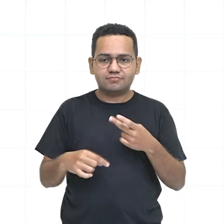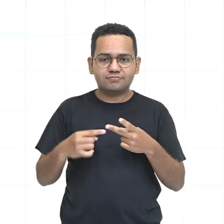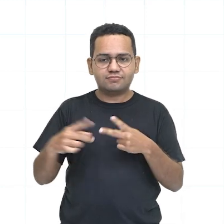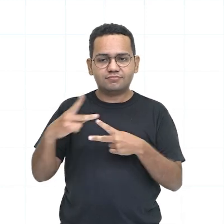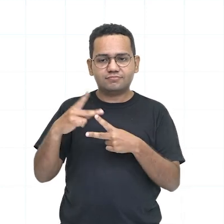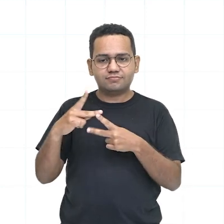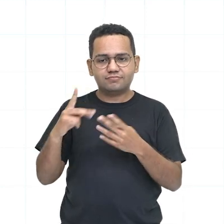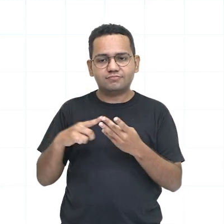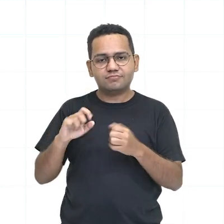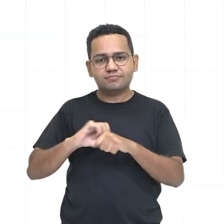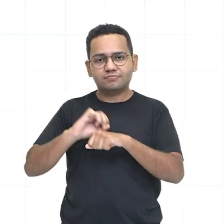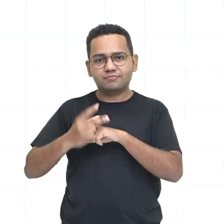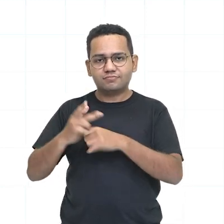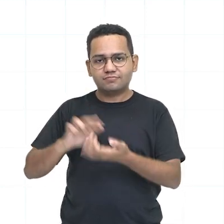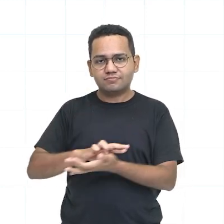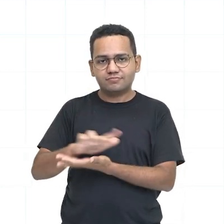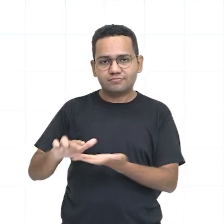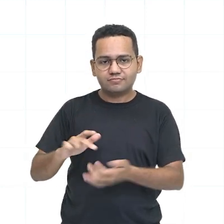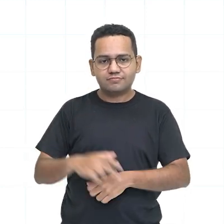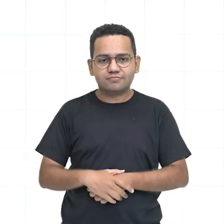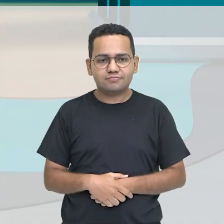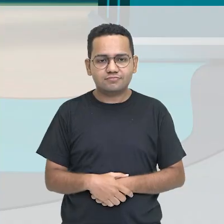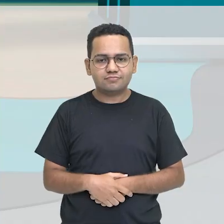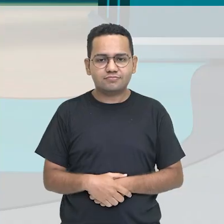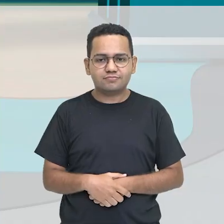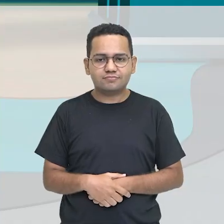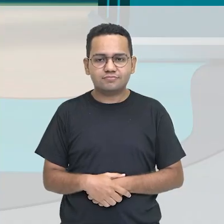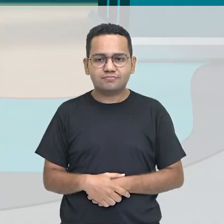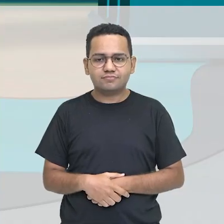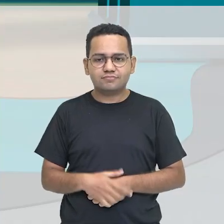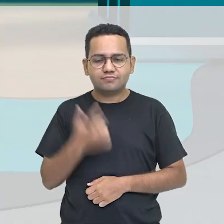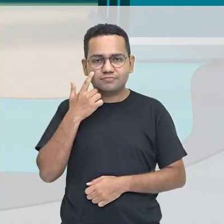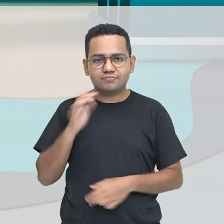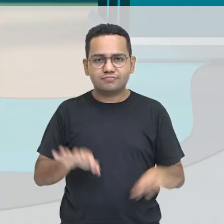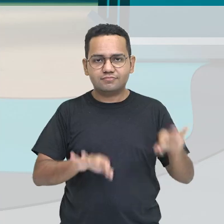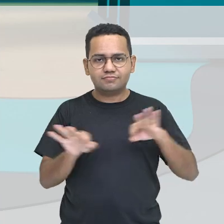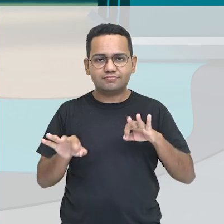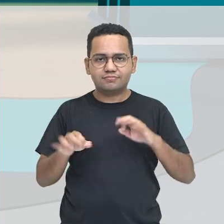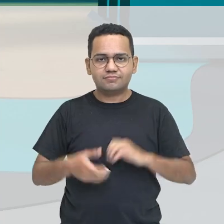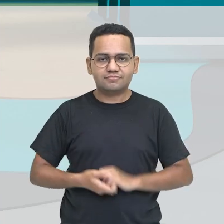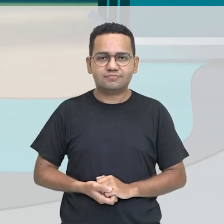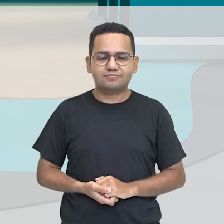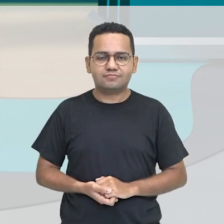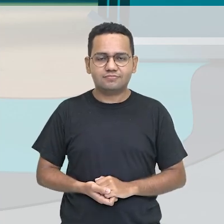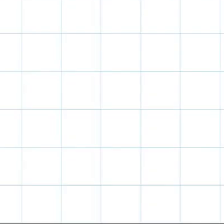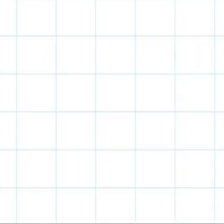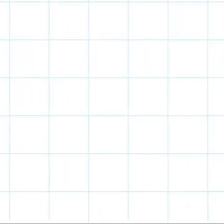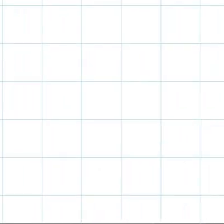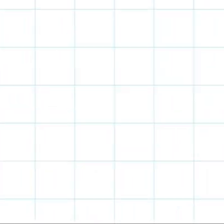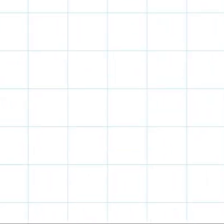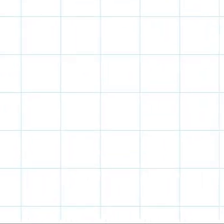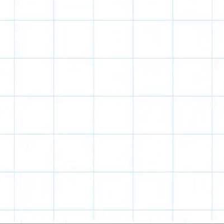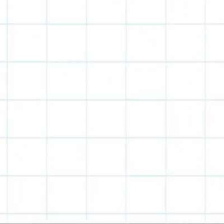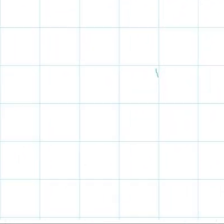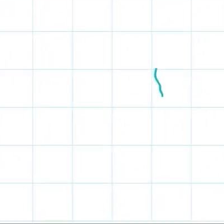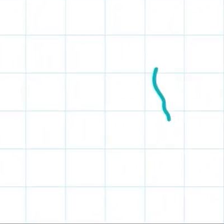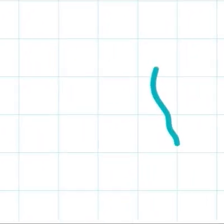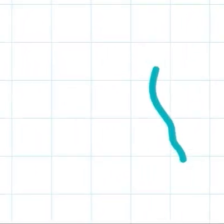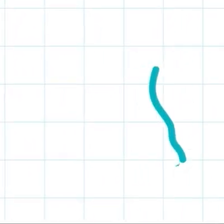conjunções, preposições, advérbios, entre outros. Vamos iniciar a nossa aula de hoje?